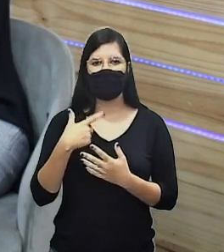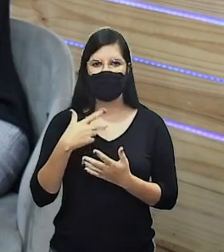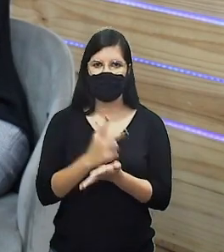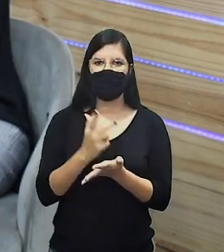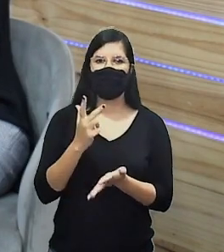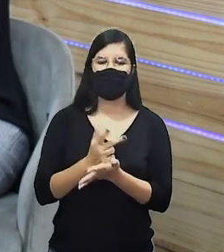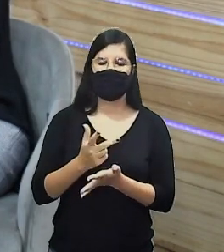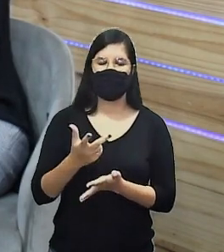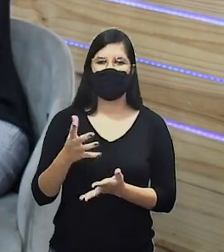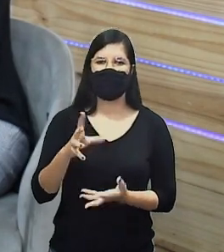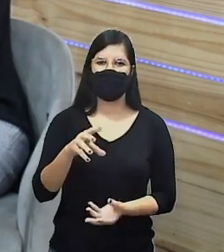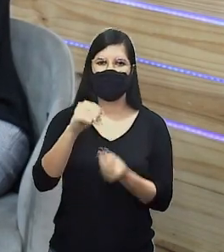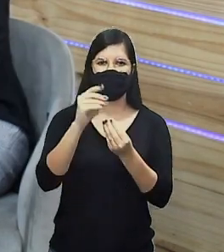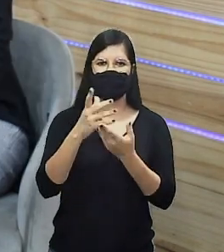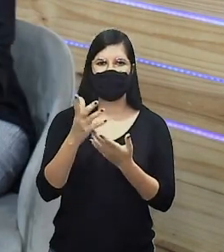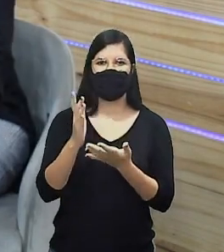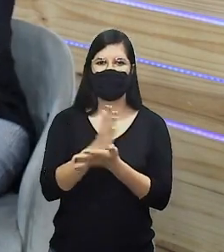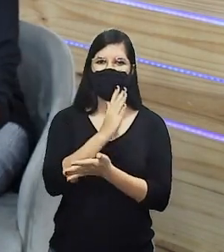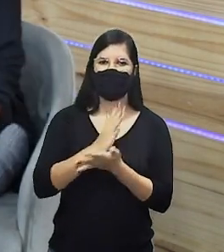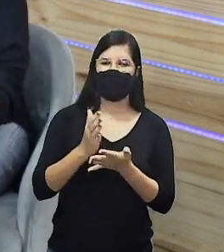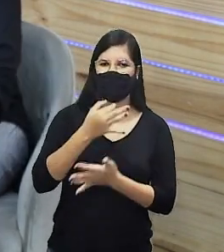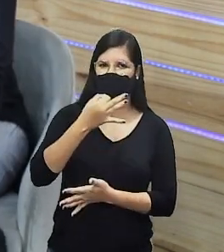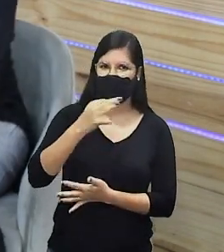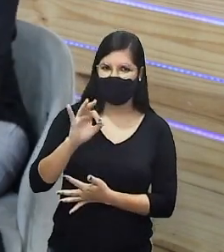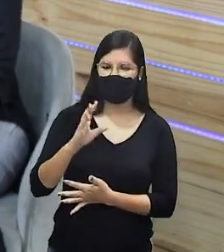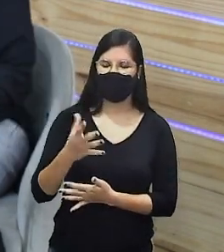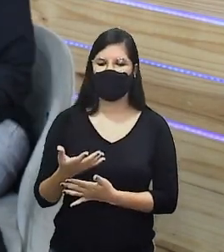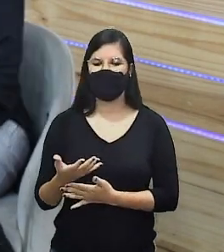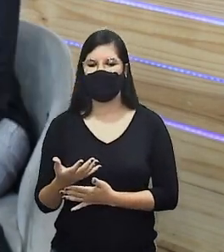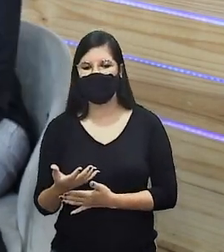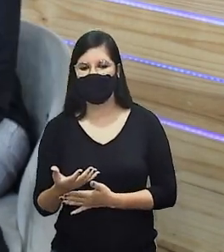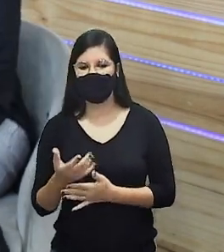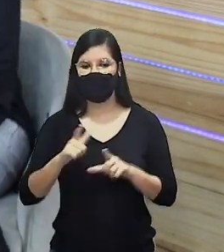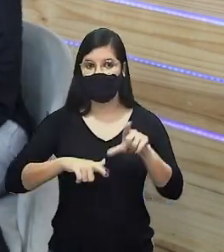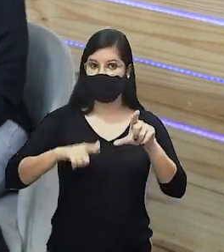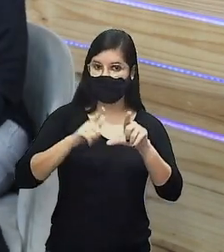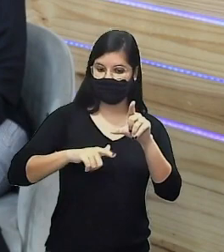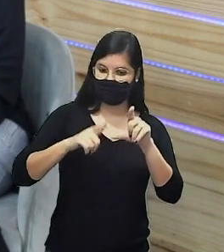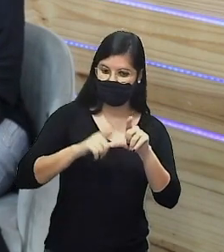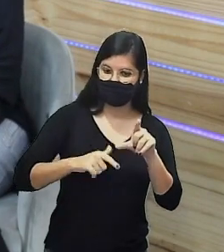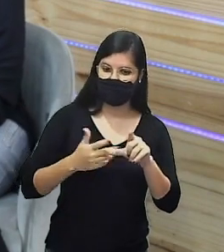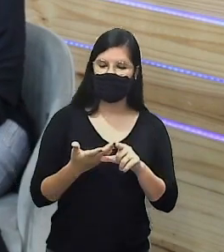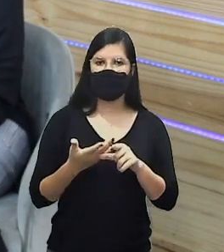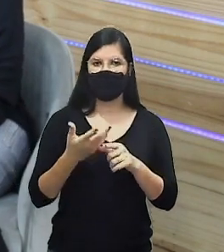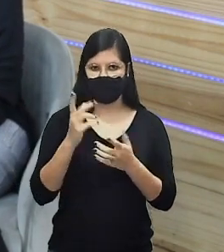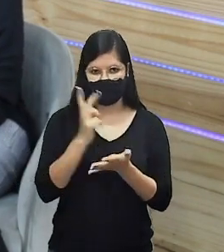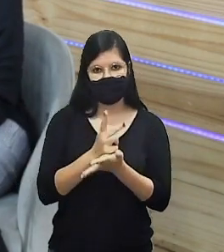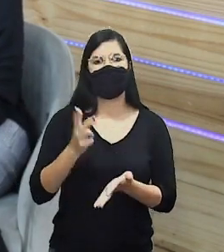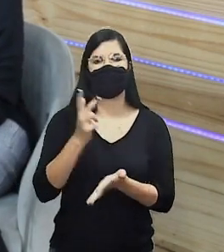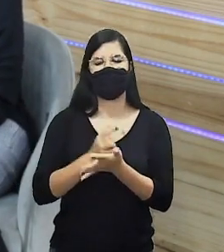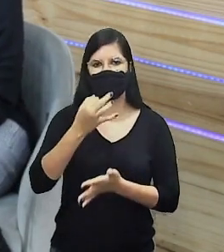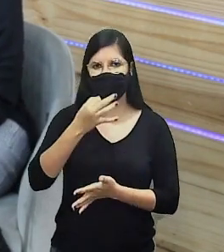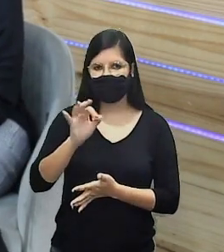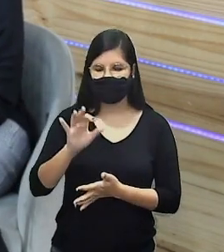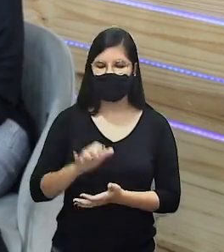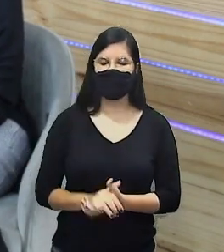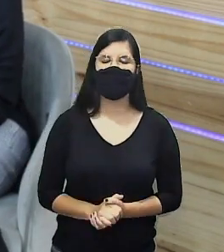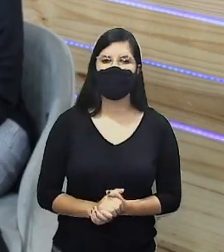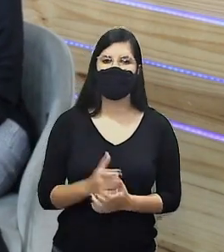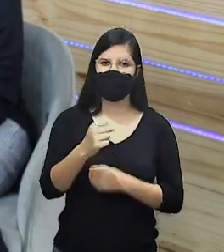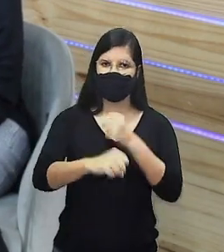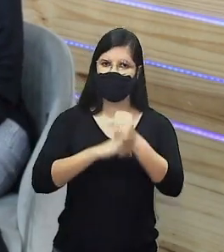Presença de espírito, né? Ao fazer determinadas críticas, ao colocar determinadas letras, e ia ser muito crítico. E aí o Tom Zé,